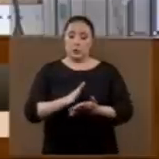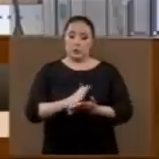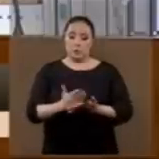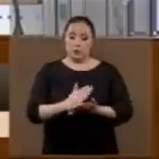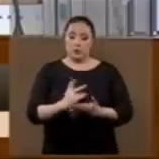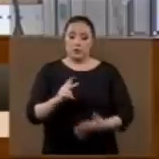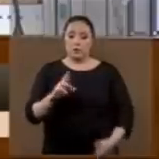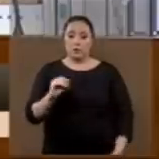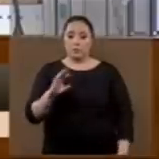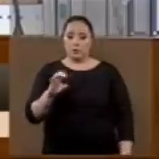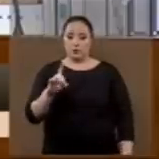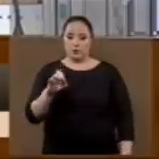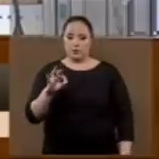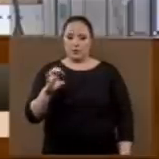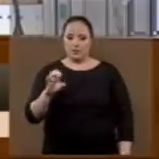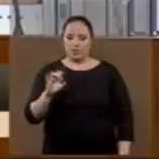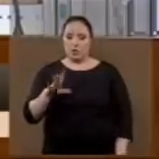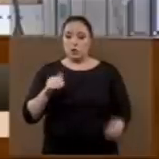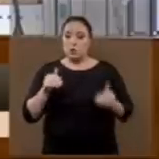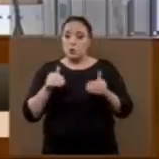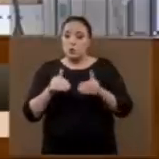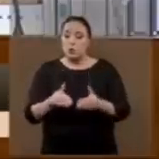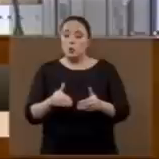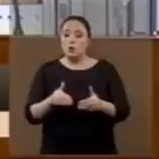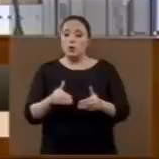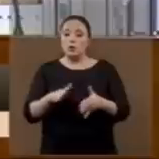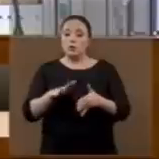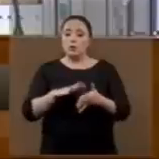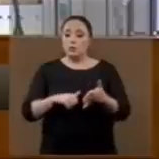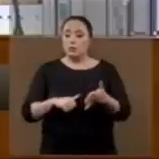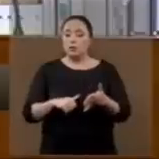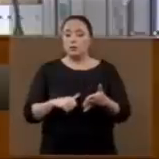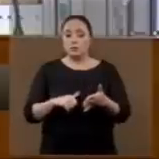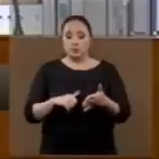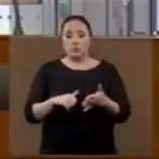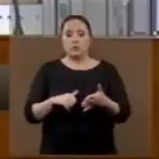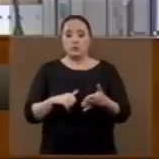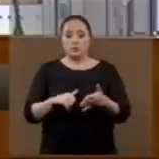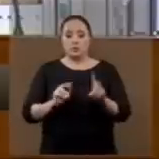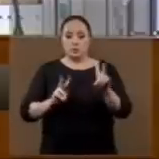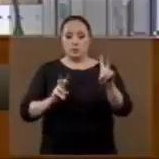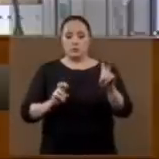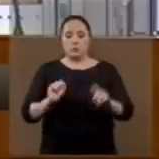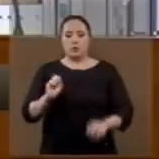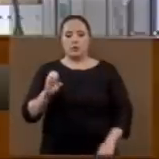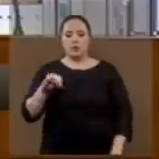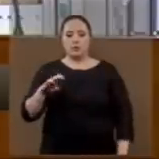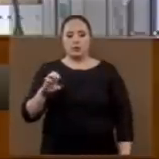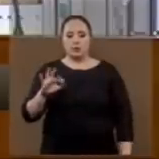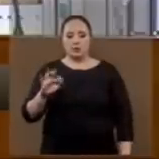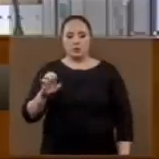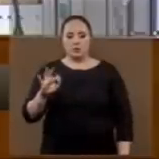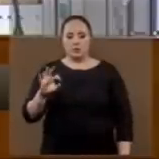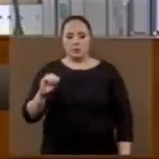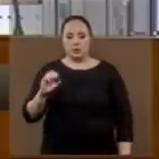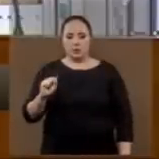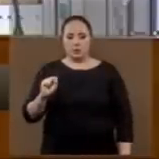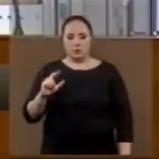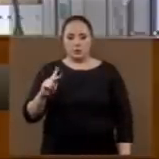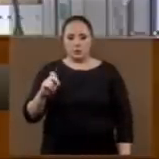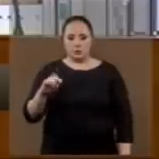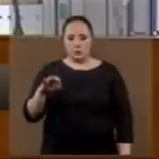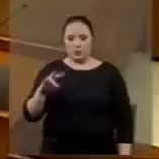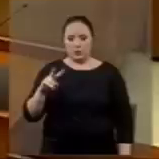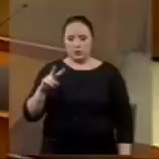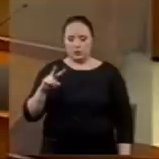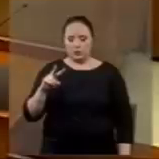procedente apenas para excluir a expressão sem efeito suspensivo. Certo, ministro